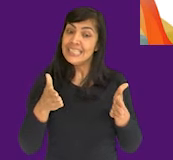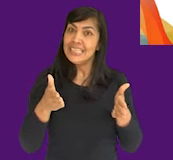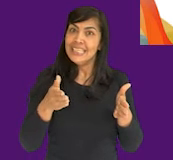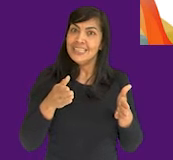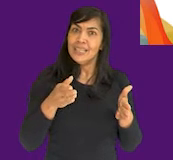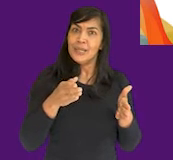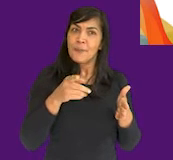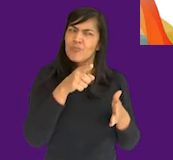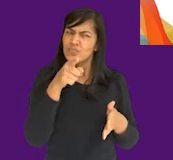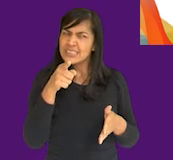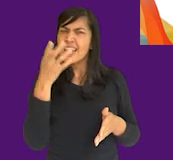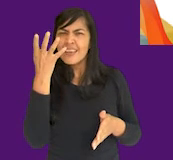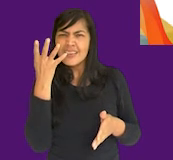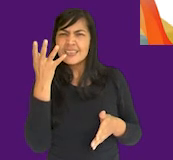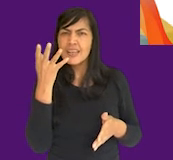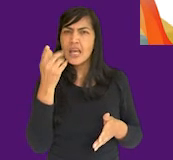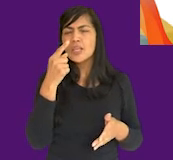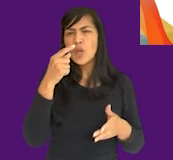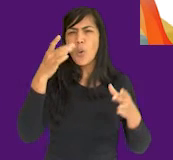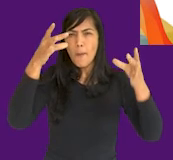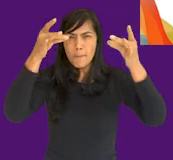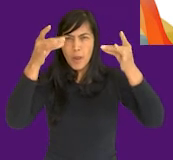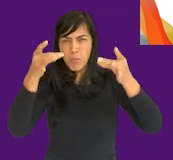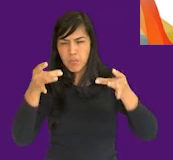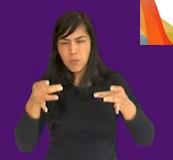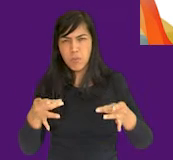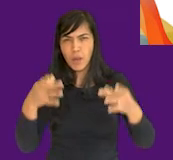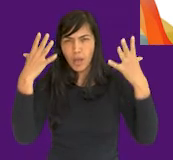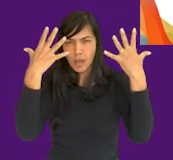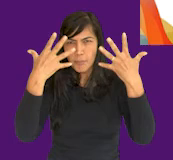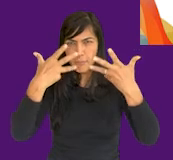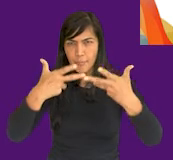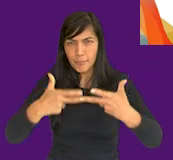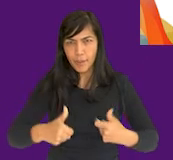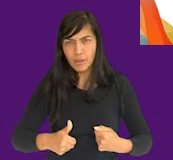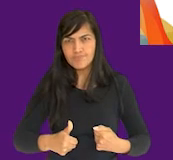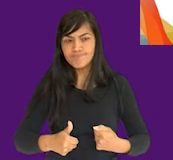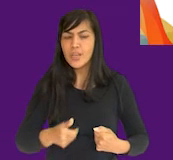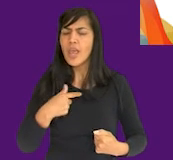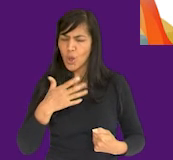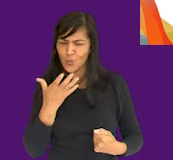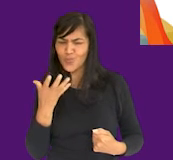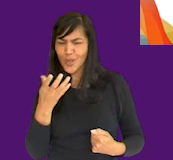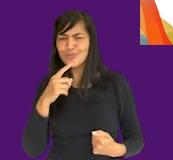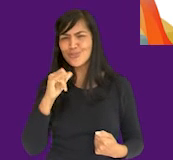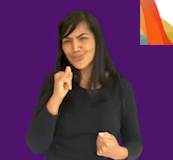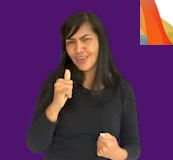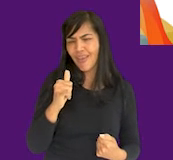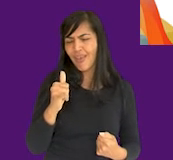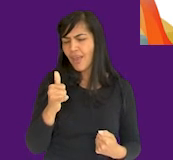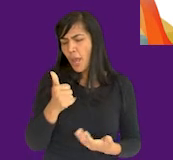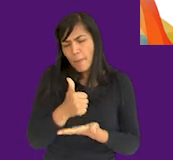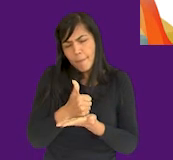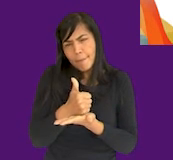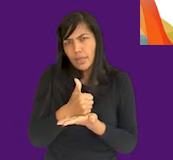se você quiser que eu explique melhor isso eu gostaria de dizer que ele